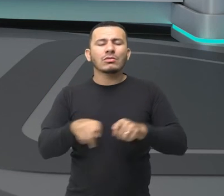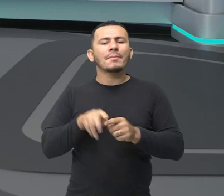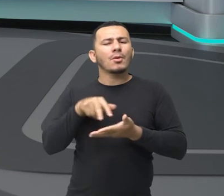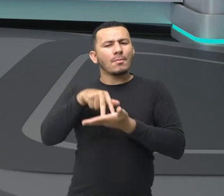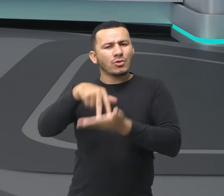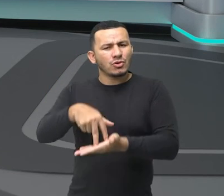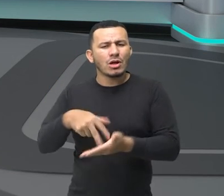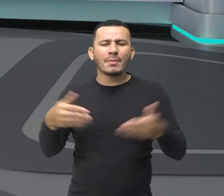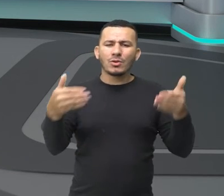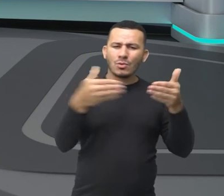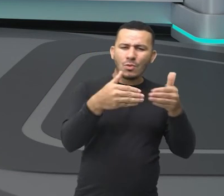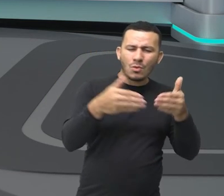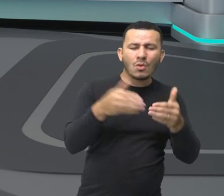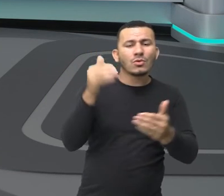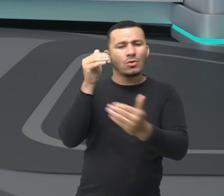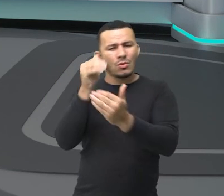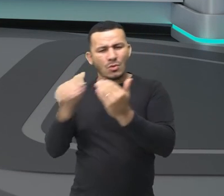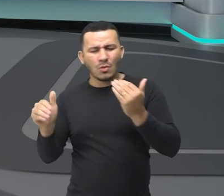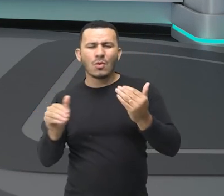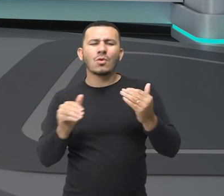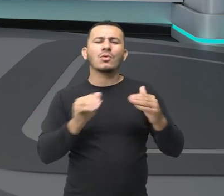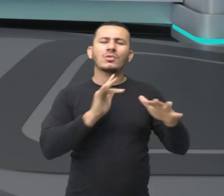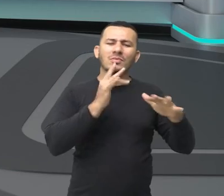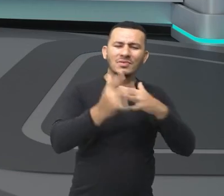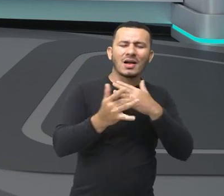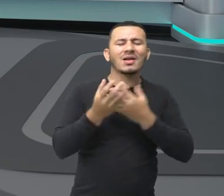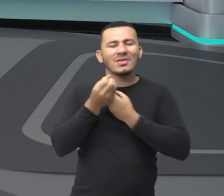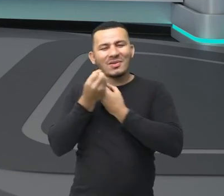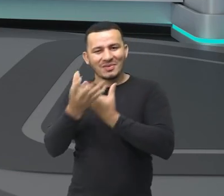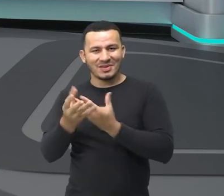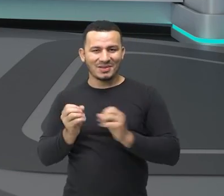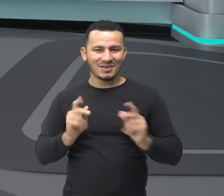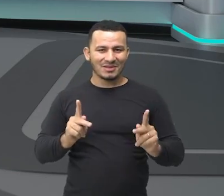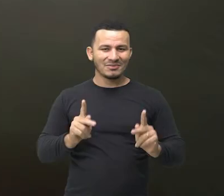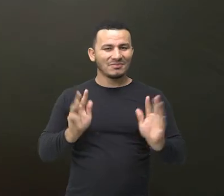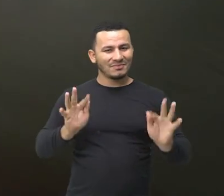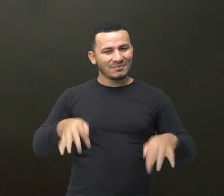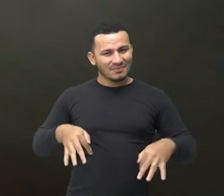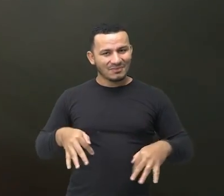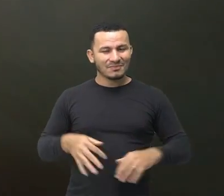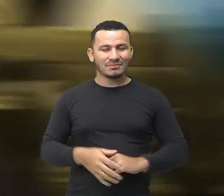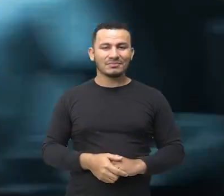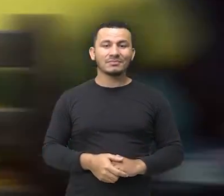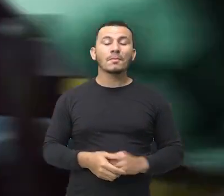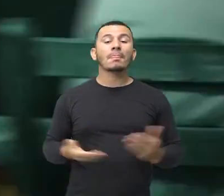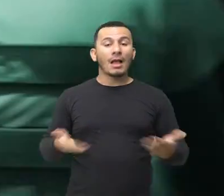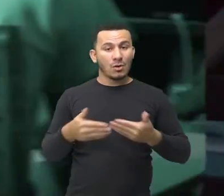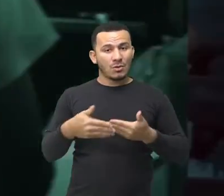o posicionamento diante de textos midiáticos e de notícias, certo?